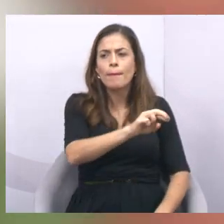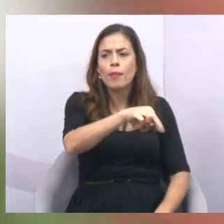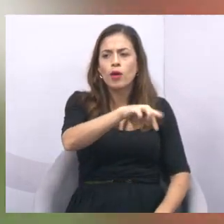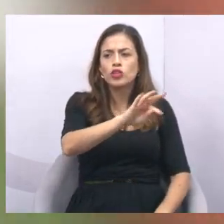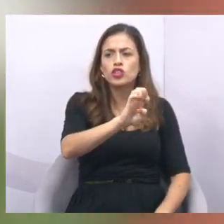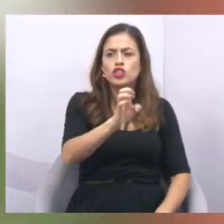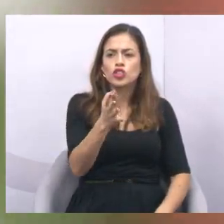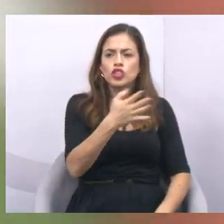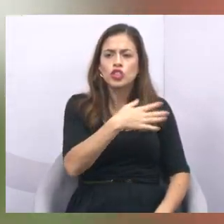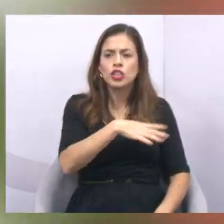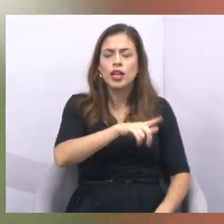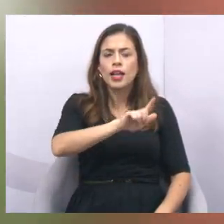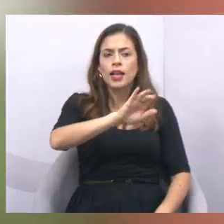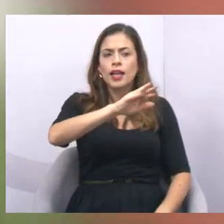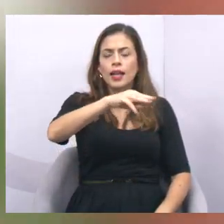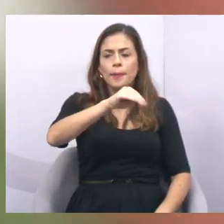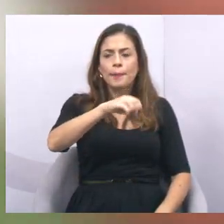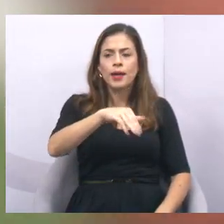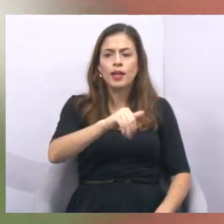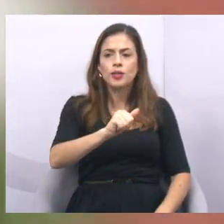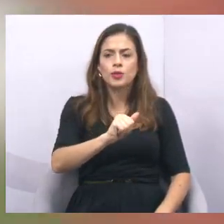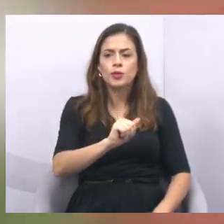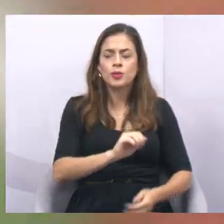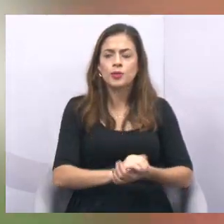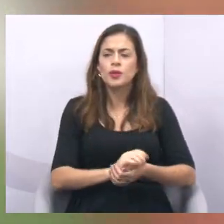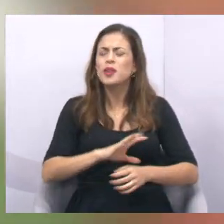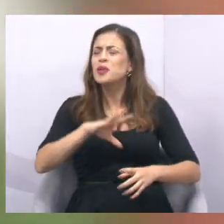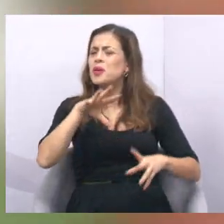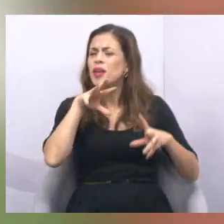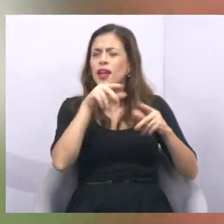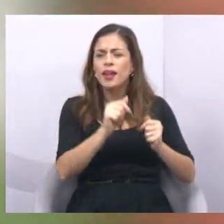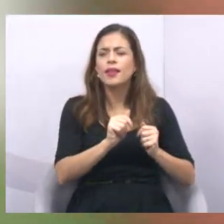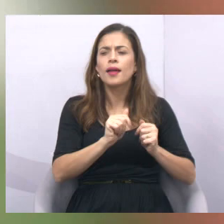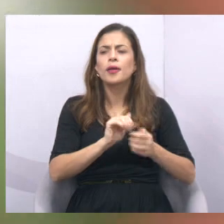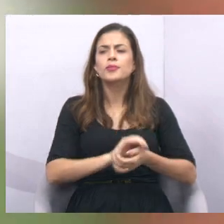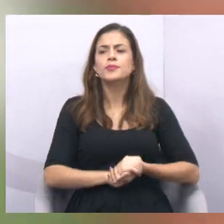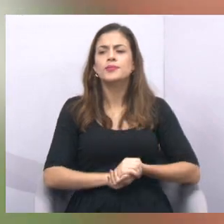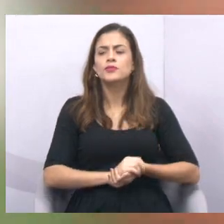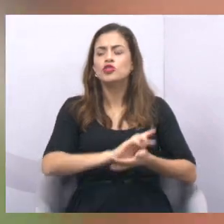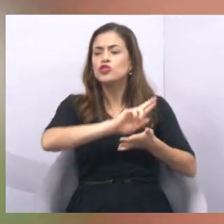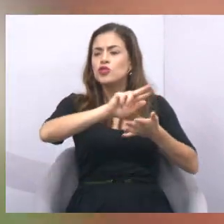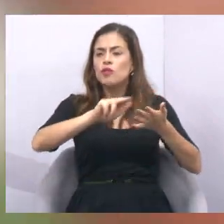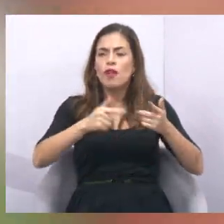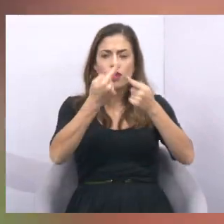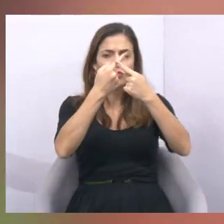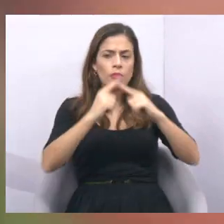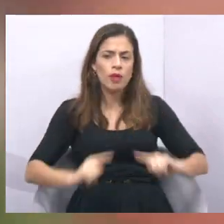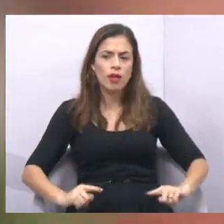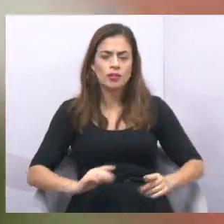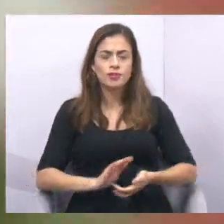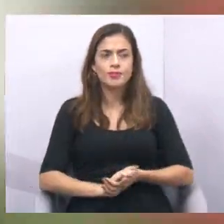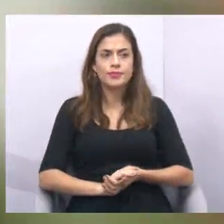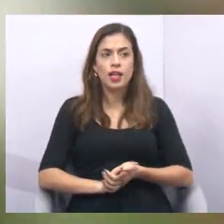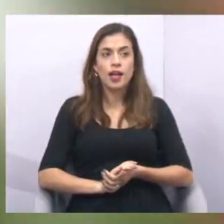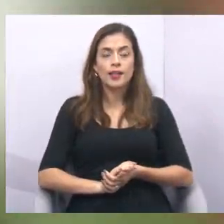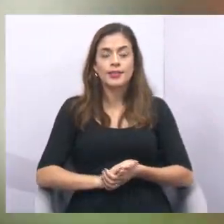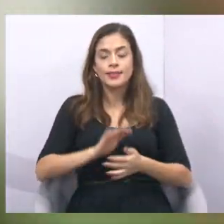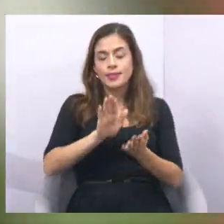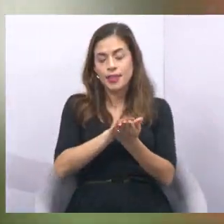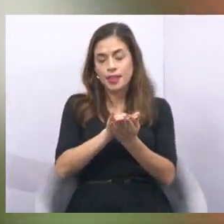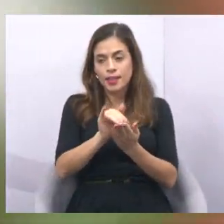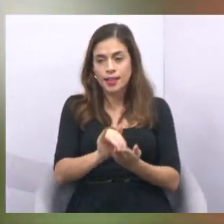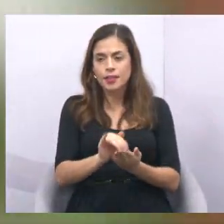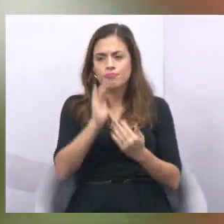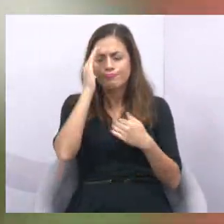consultando os campeonatos mundial interclubes de basquete. Jacareí presta uma homenagem mais do